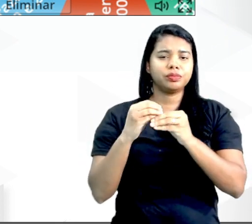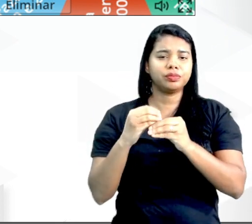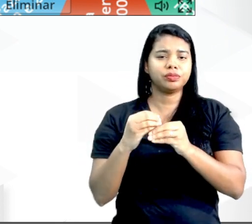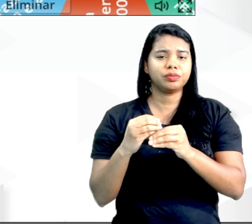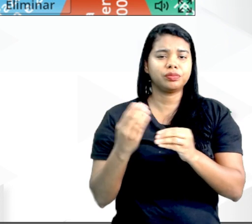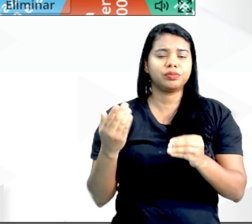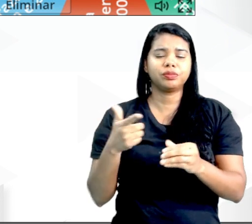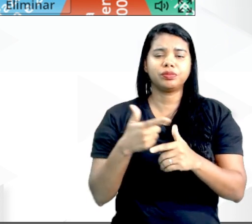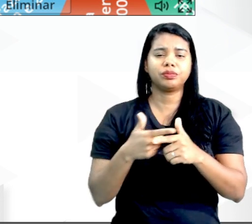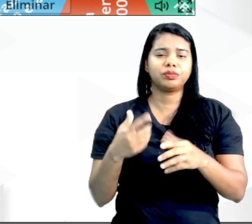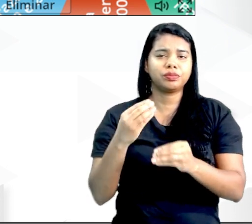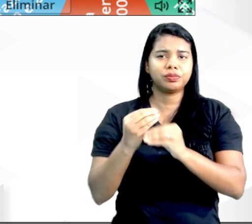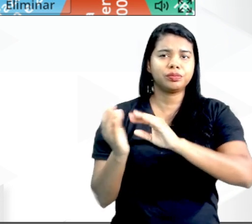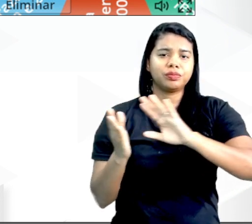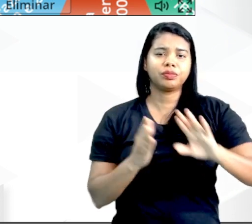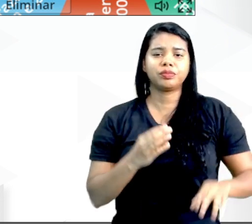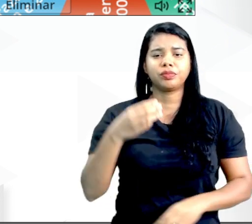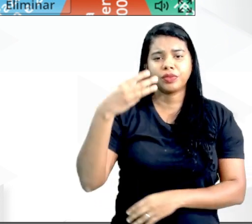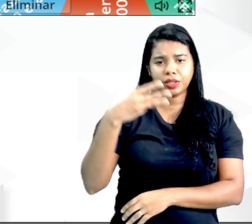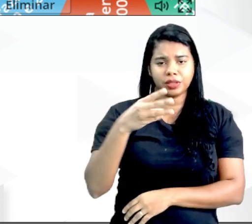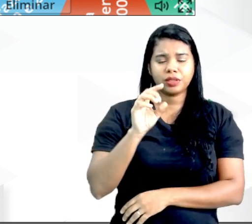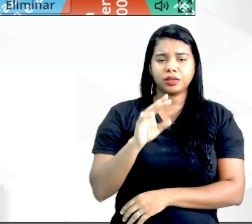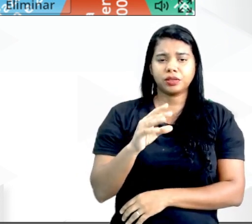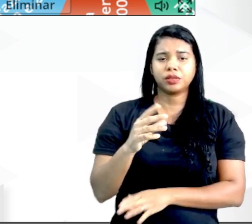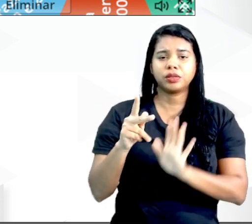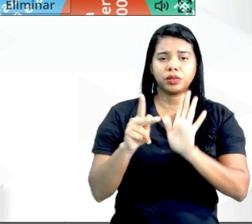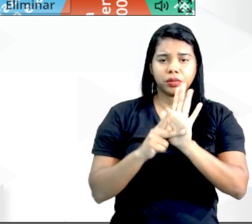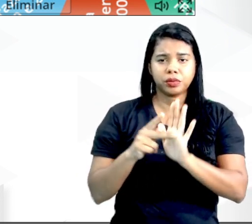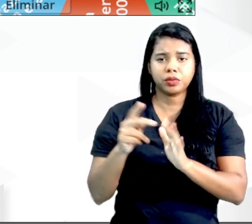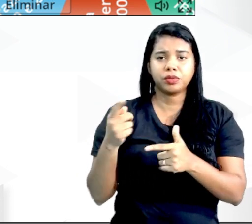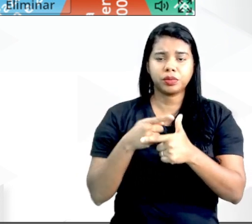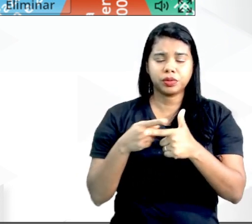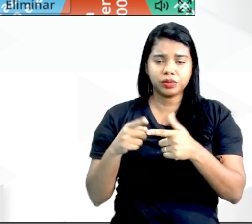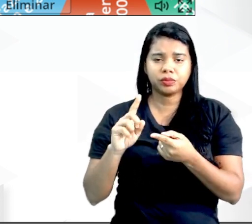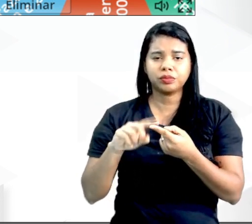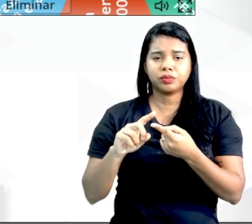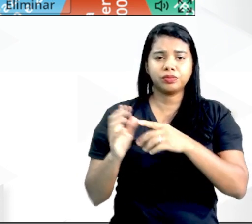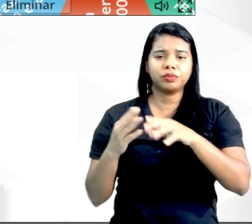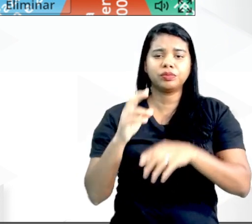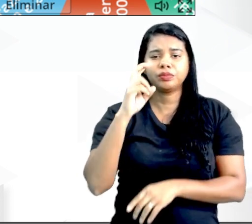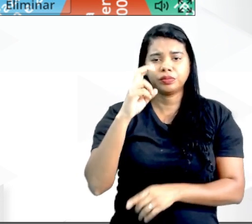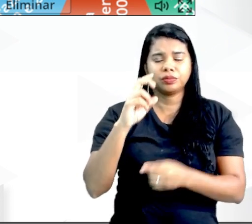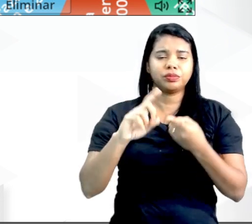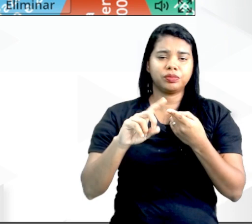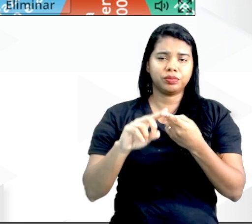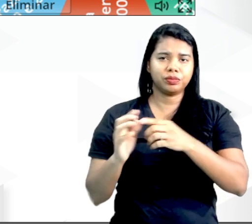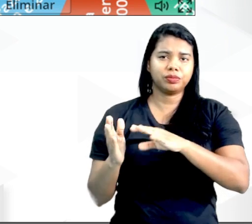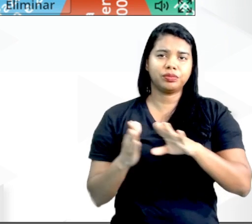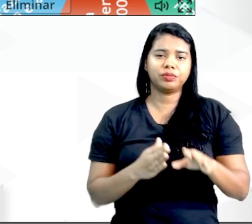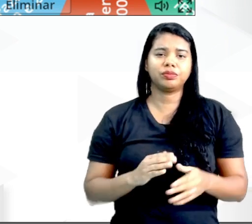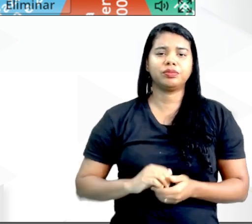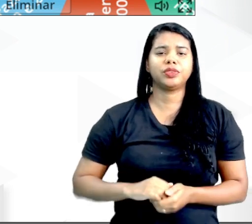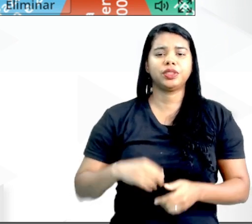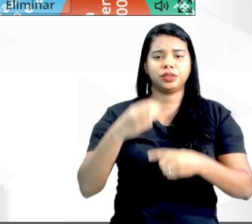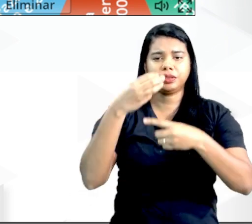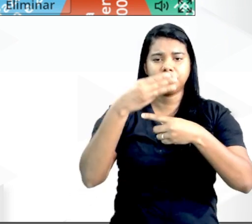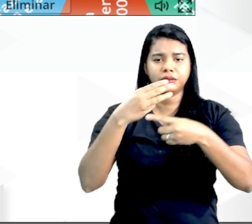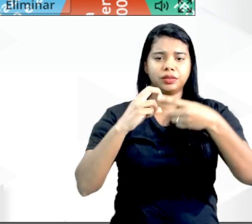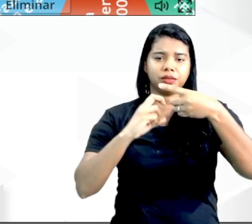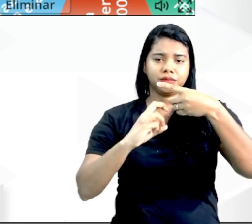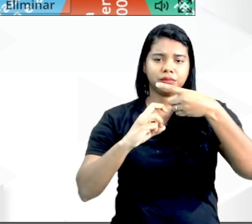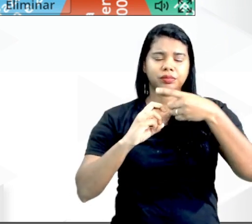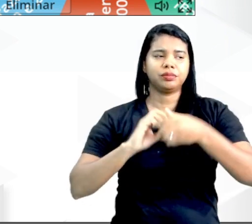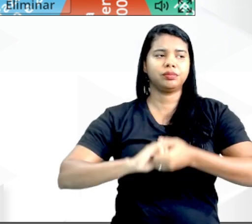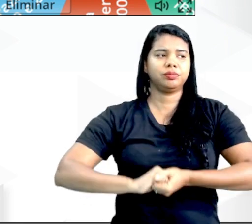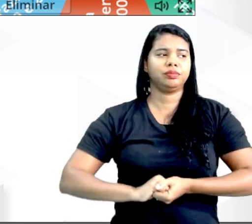3 não tem, só tem o seu próprio divisor e o 5 também. Então a fração fica 3 para 5, ou seja,